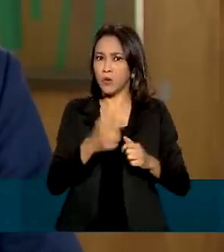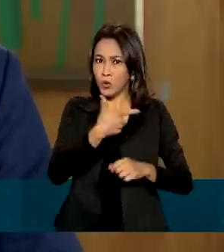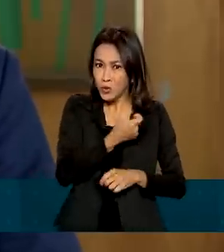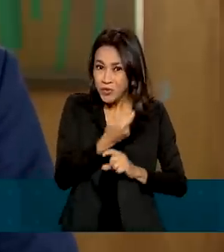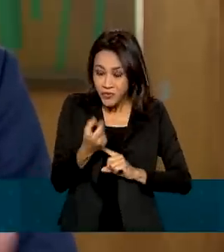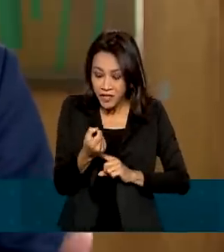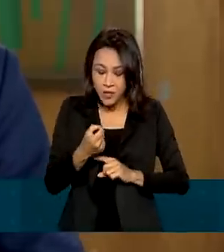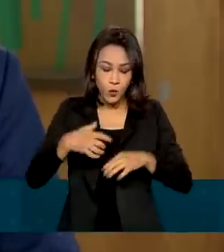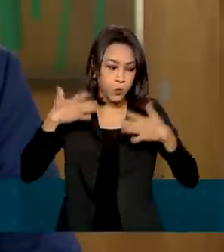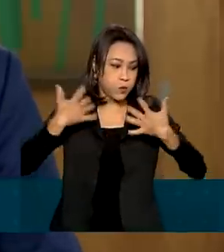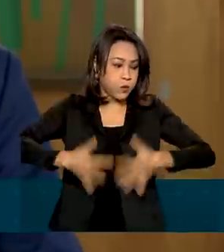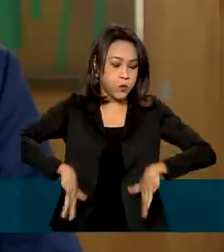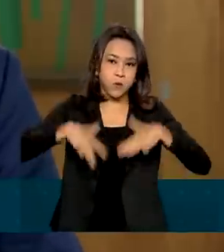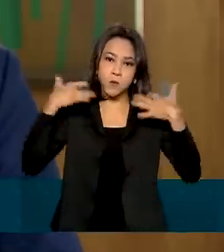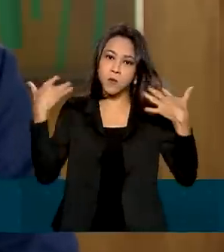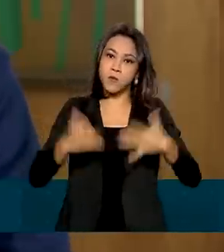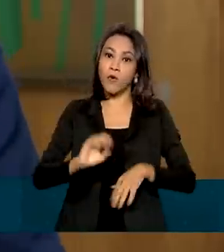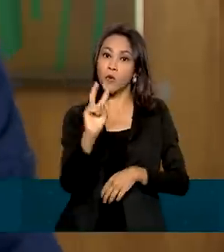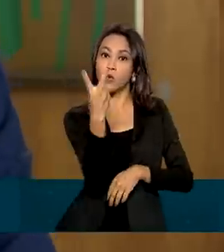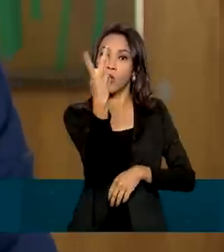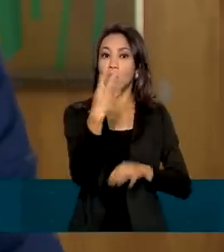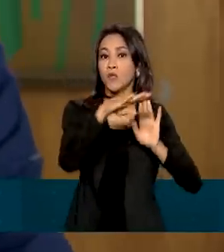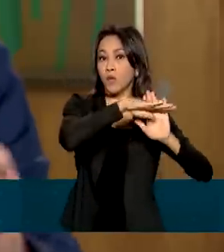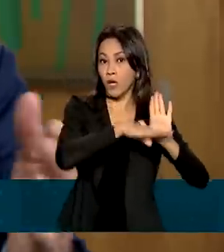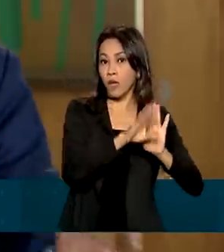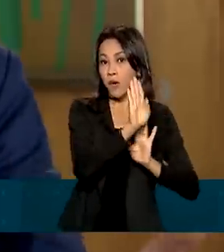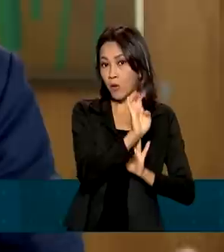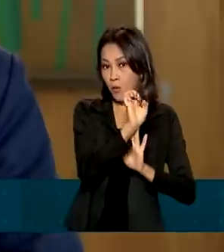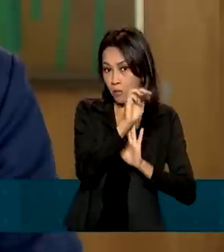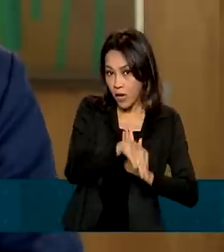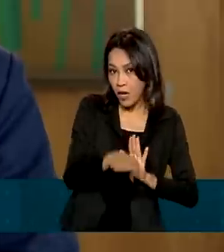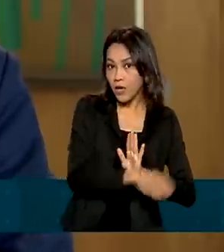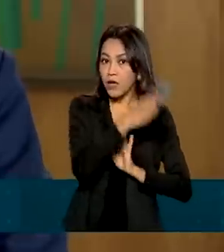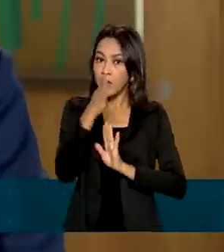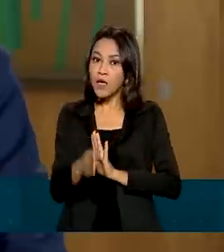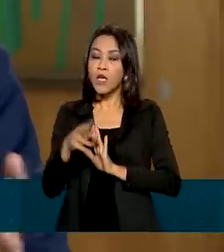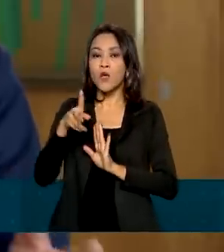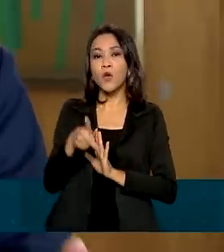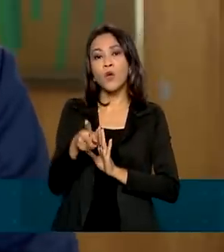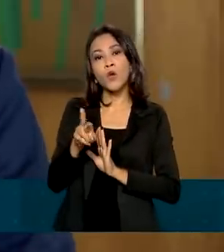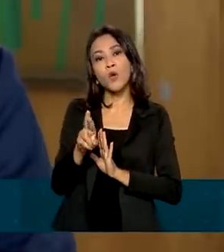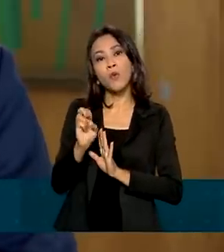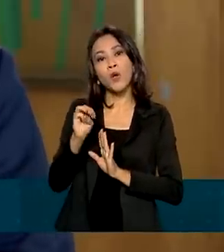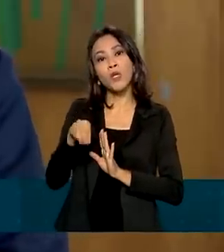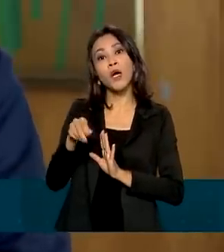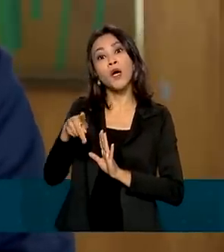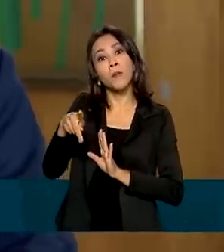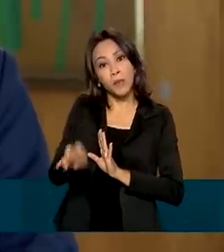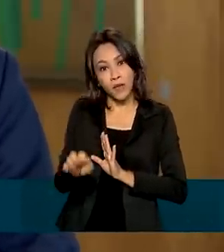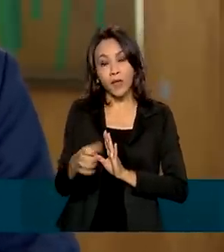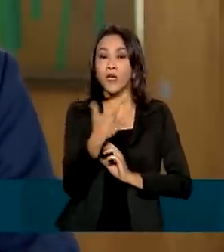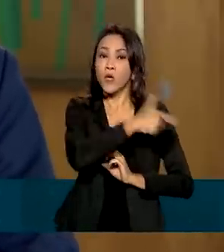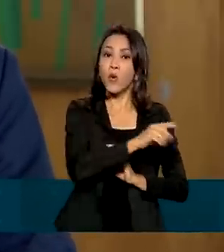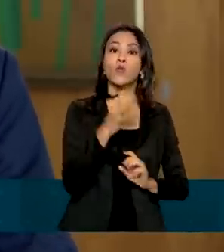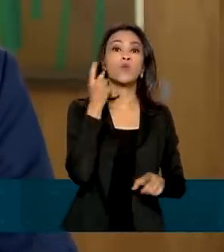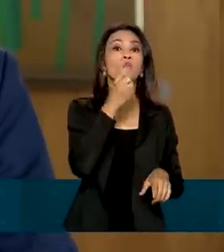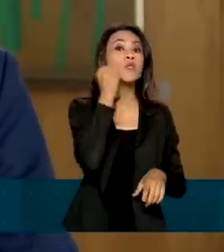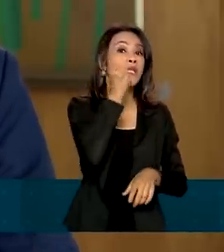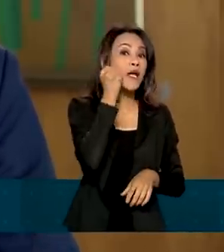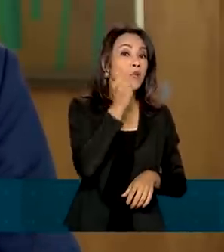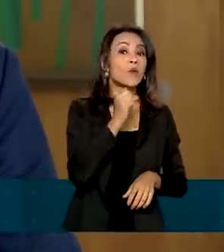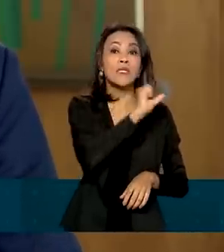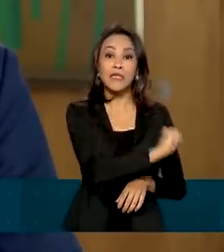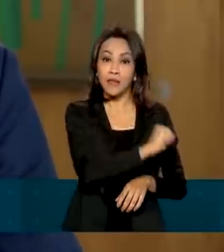nós. Dois programas, o tal do BEM e o PRONAMP, um de autoria do senador Jorginho Melo, lá de Santa